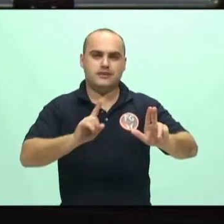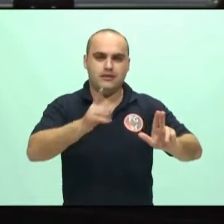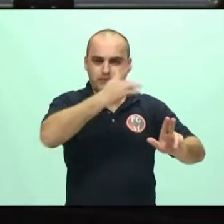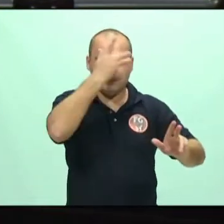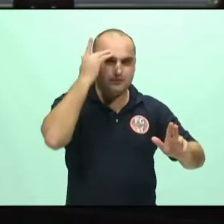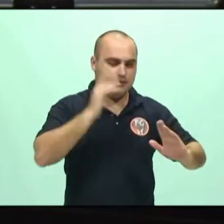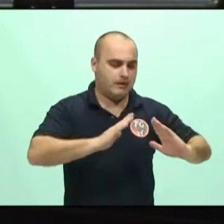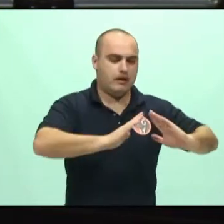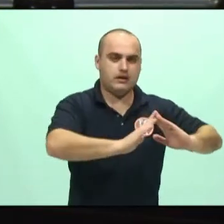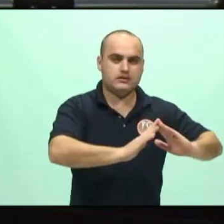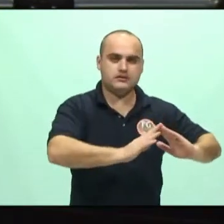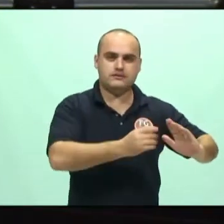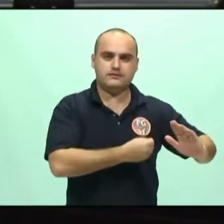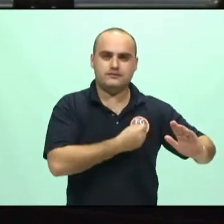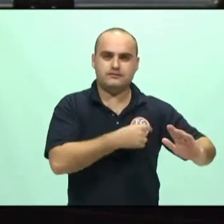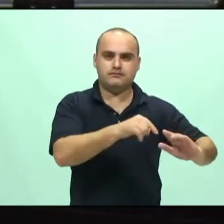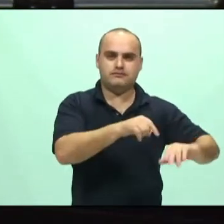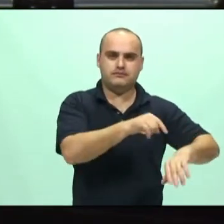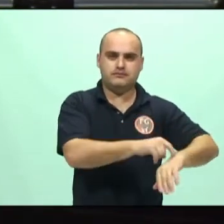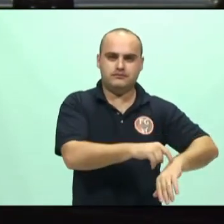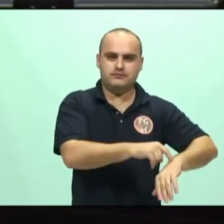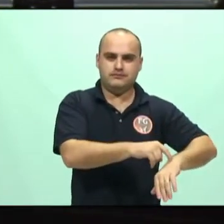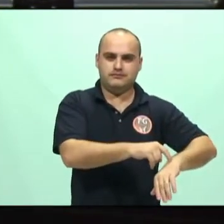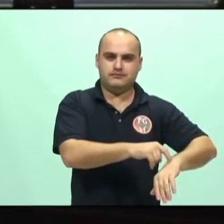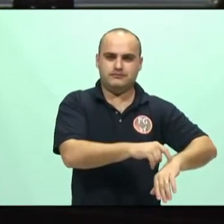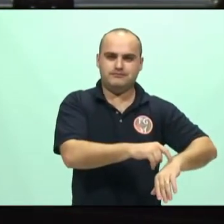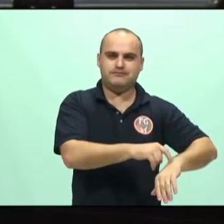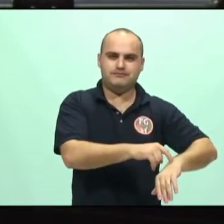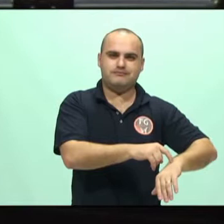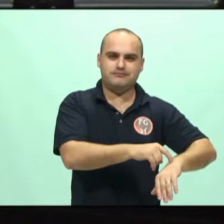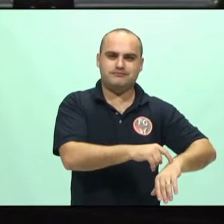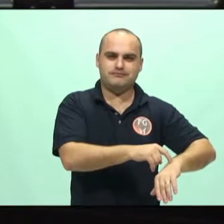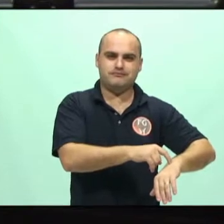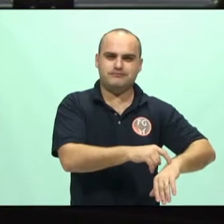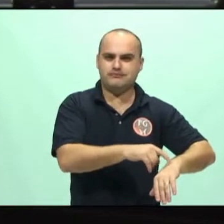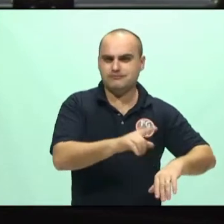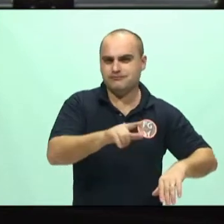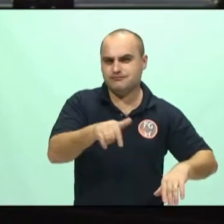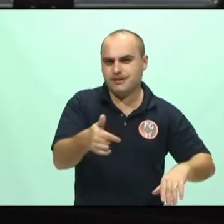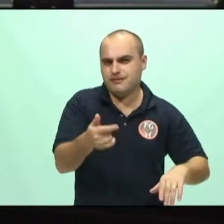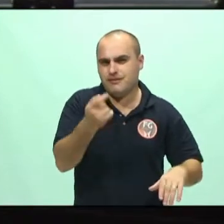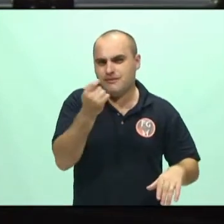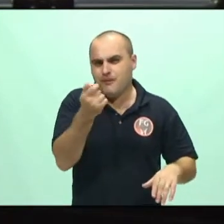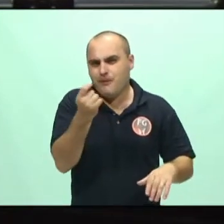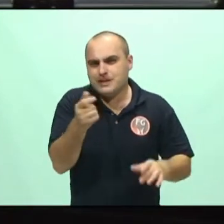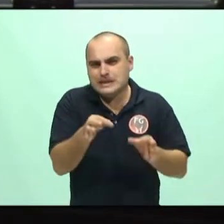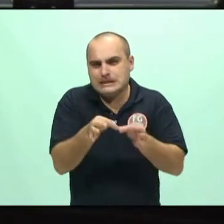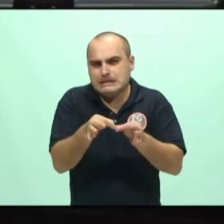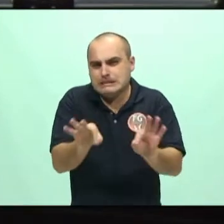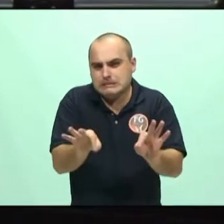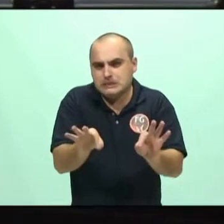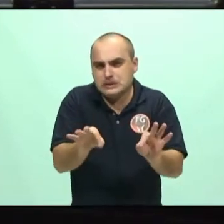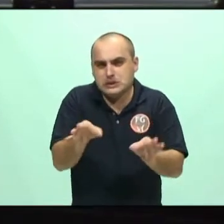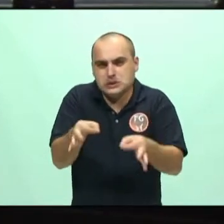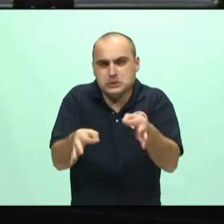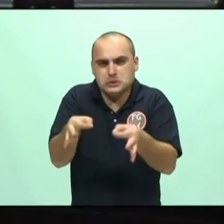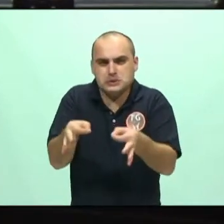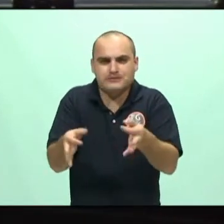porque justamente por essa por uma situaçãozinha simples dessa jurídica